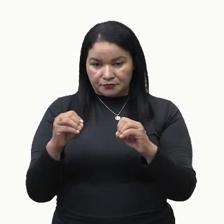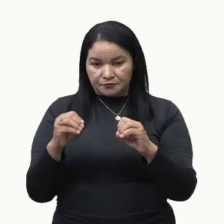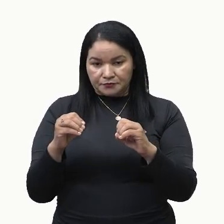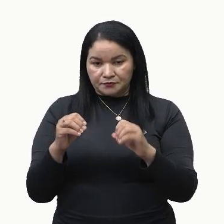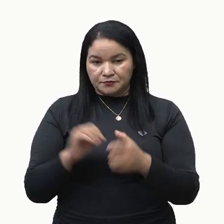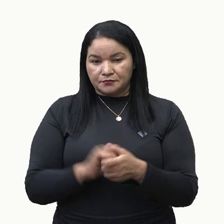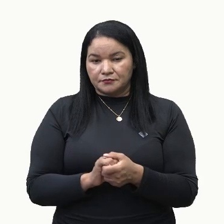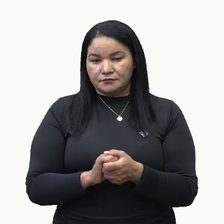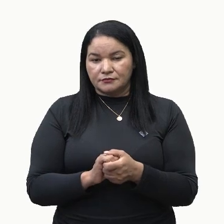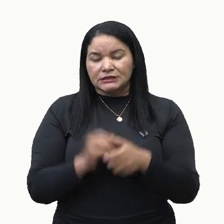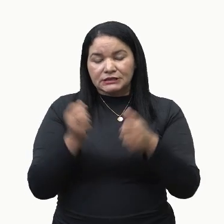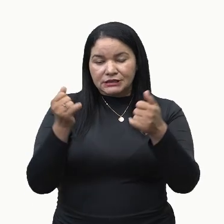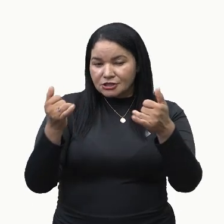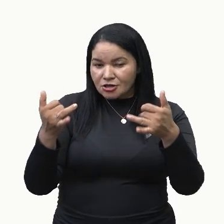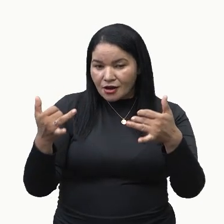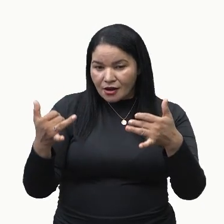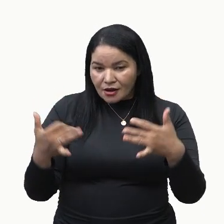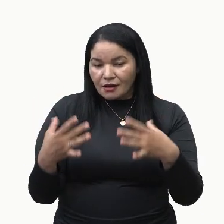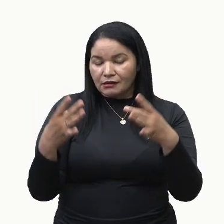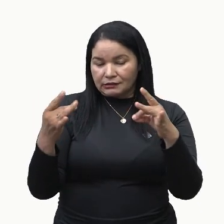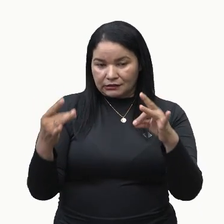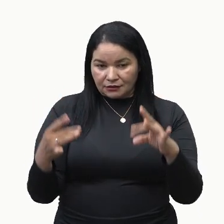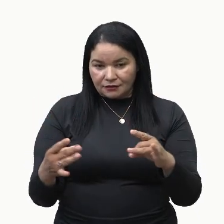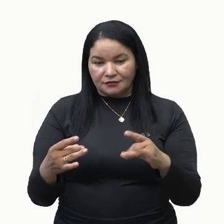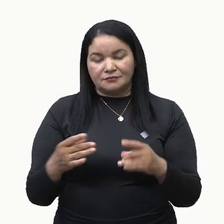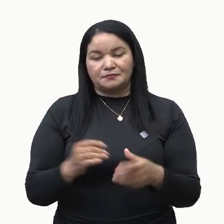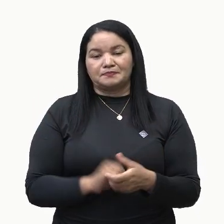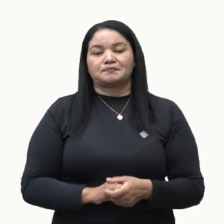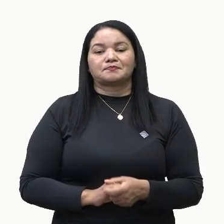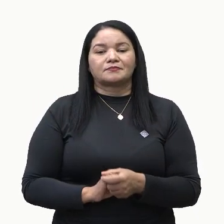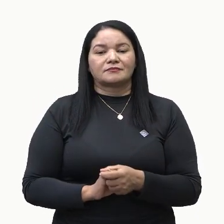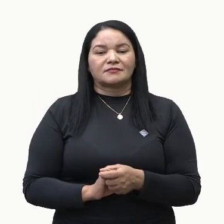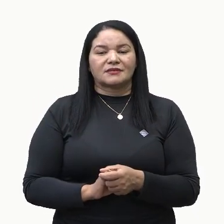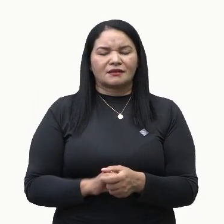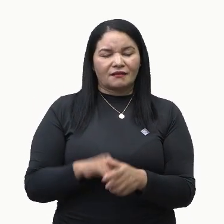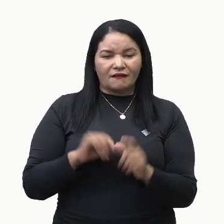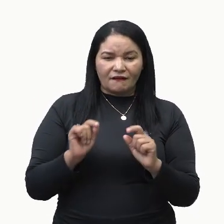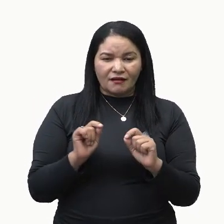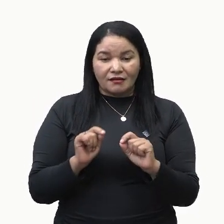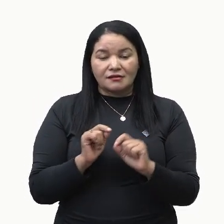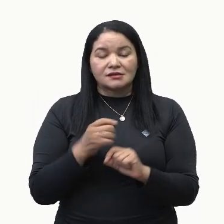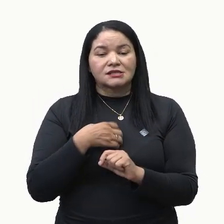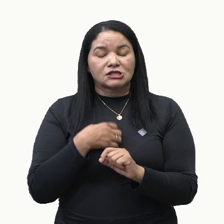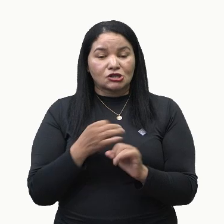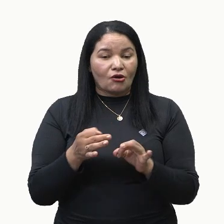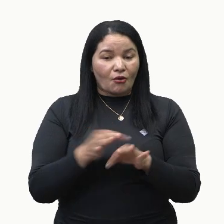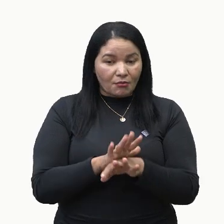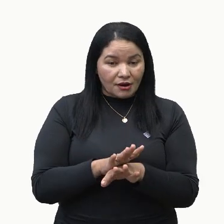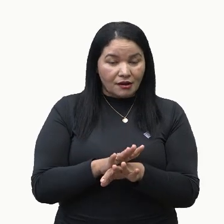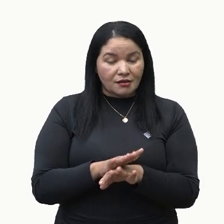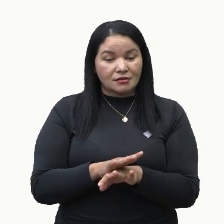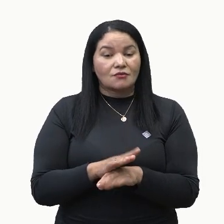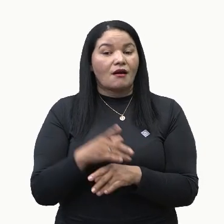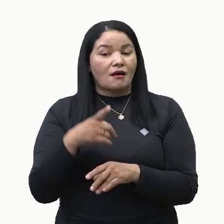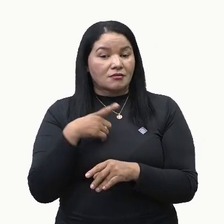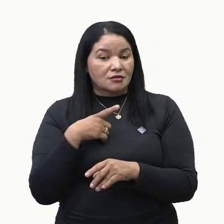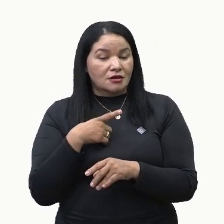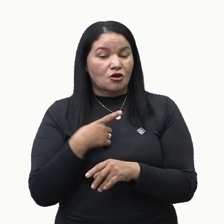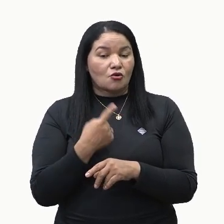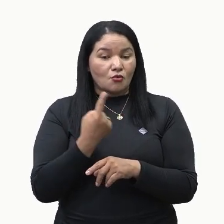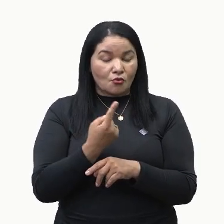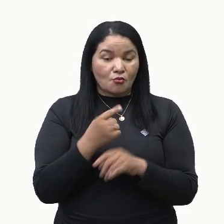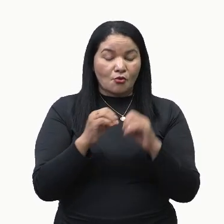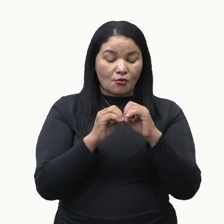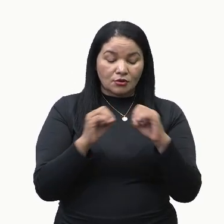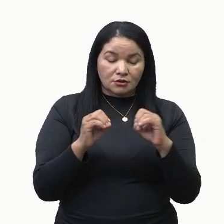Professor, explique aí então. Explique que eu não entendi direito. Como é que ele vai ter um sentido completo, mesmo ele tendo uma